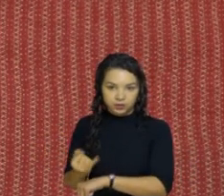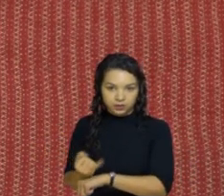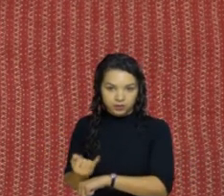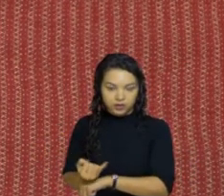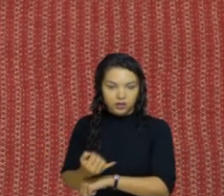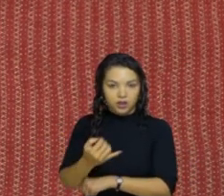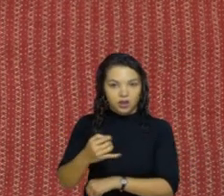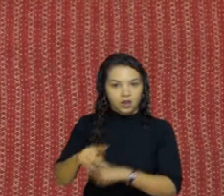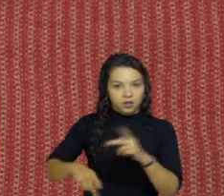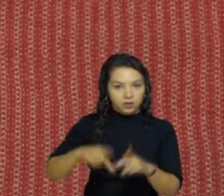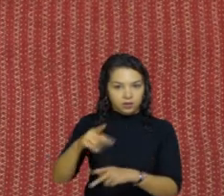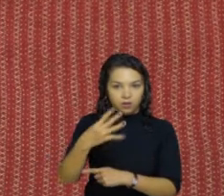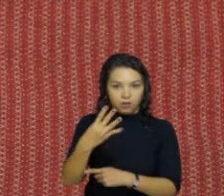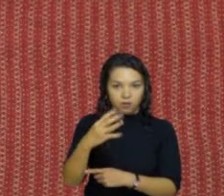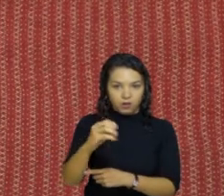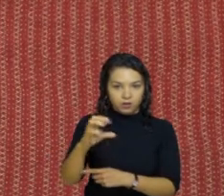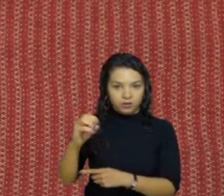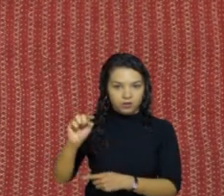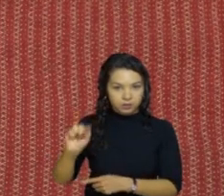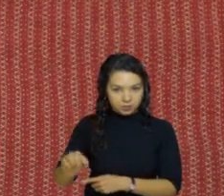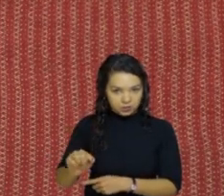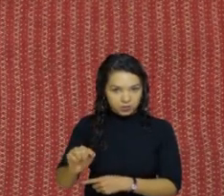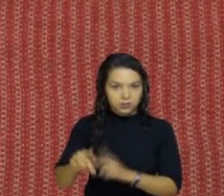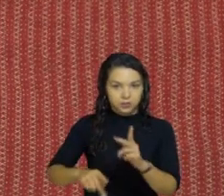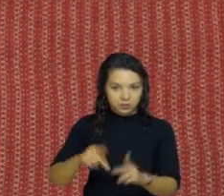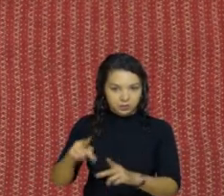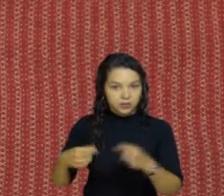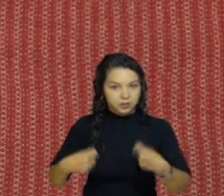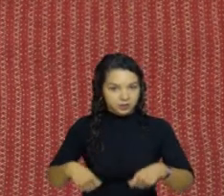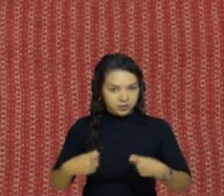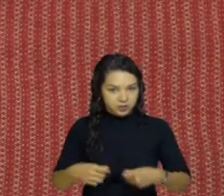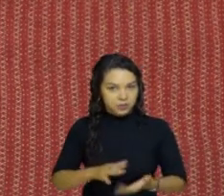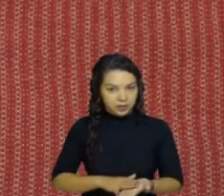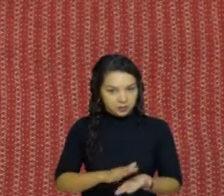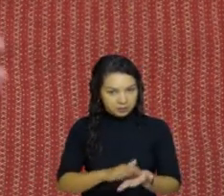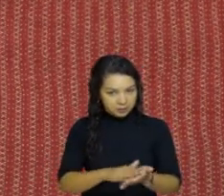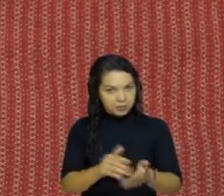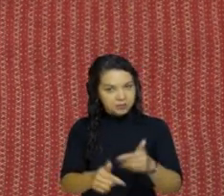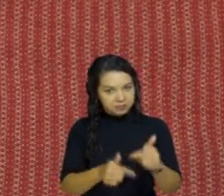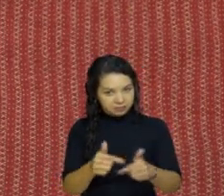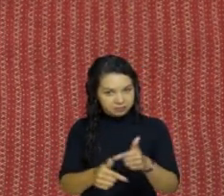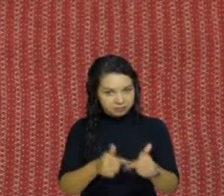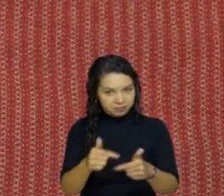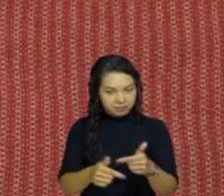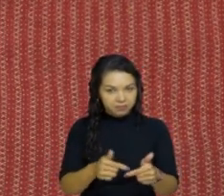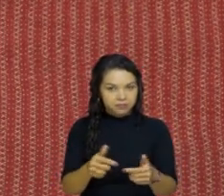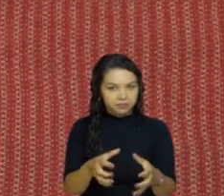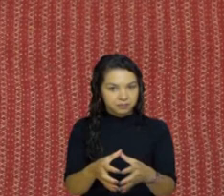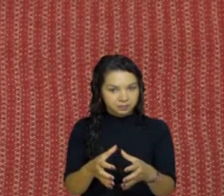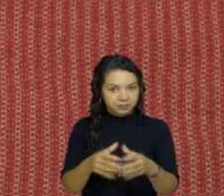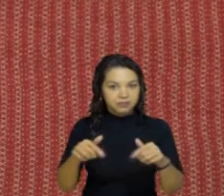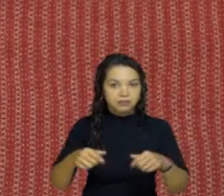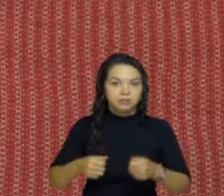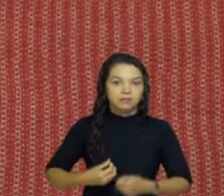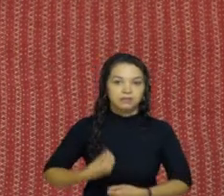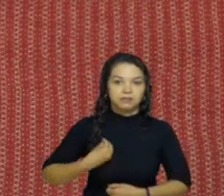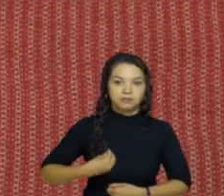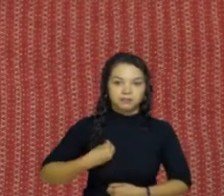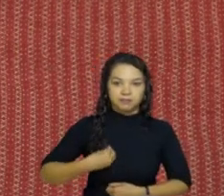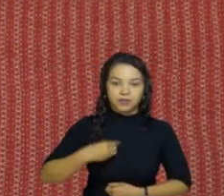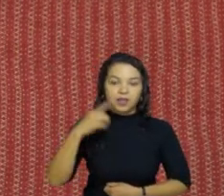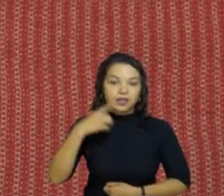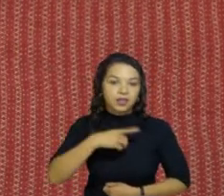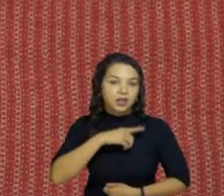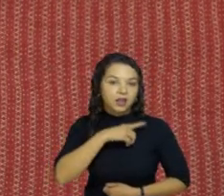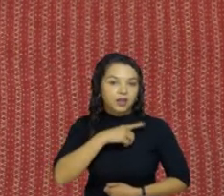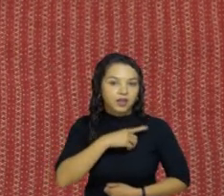700 mil habitantes, e é necessário. Parabéns pelo seu trabalho, conte sempre comigo aí. E a toda a sua equipe que está aqui hoje, o delegado